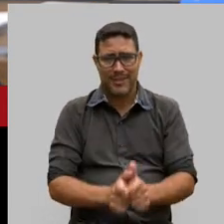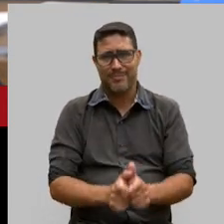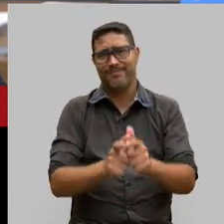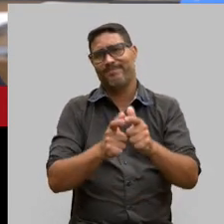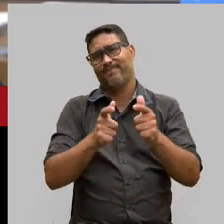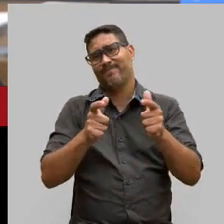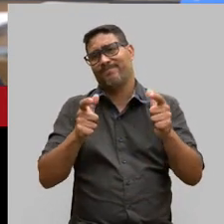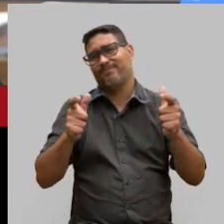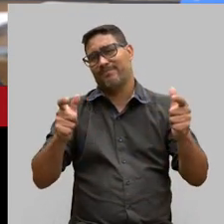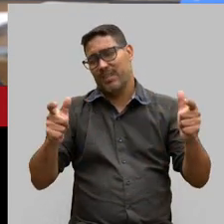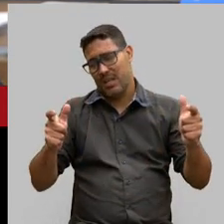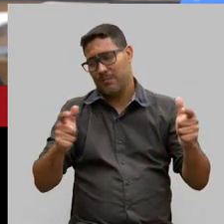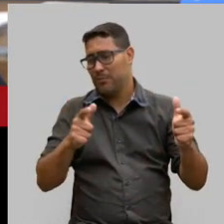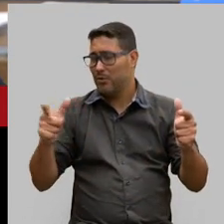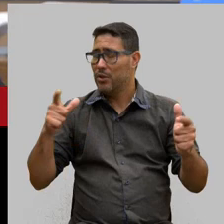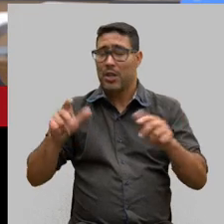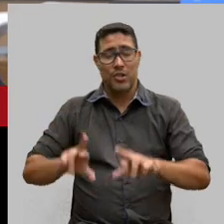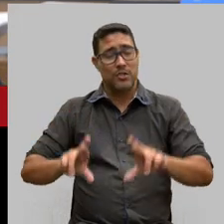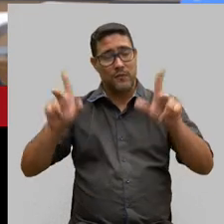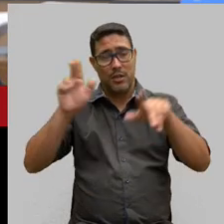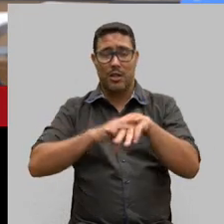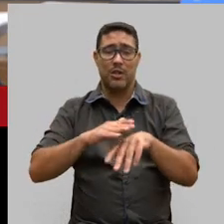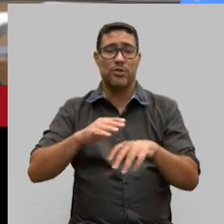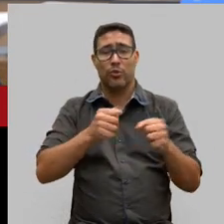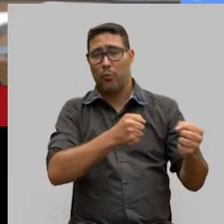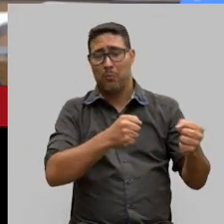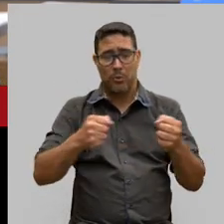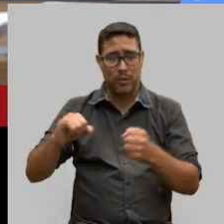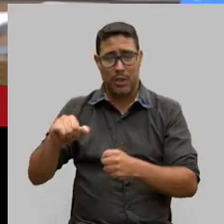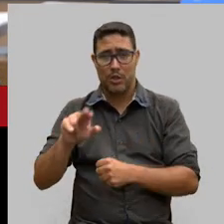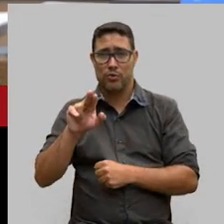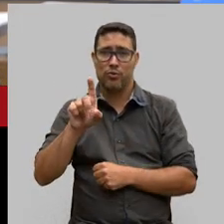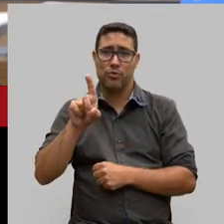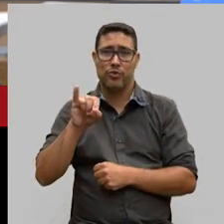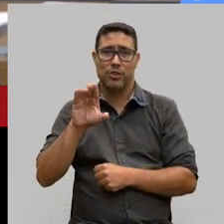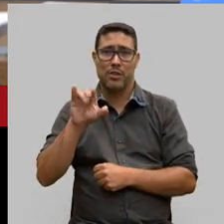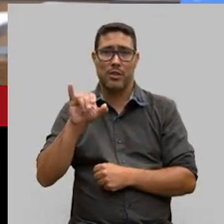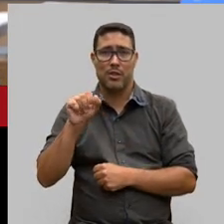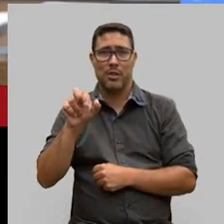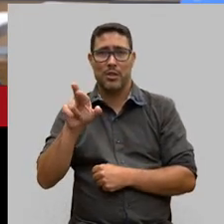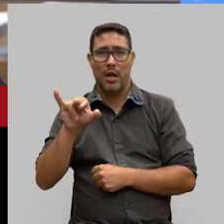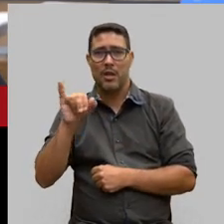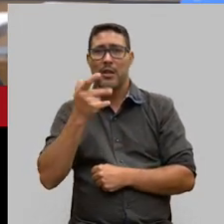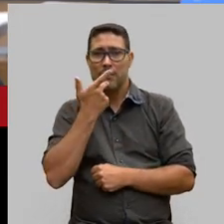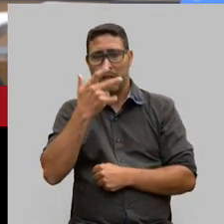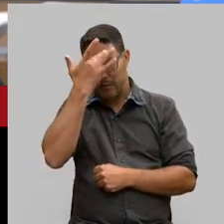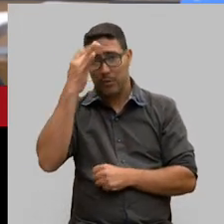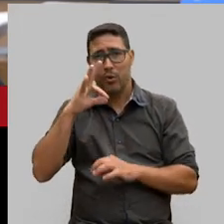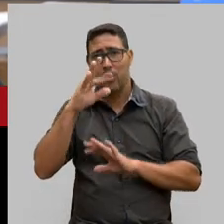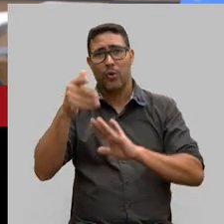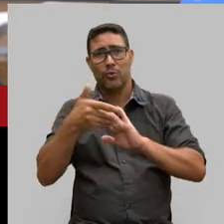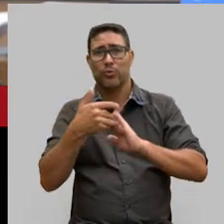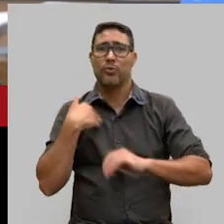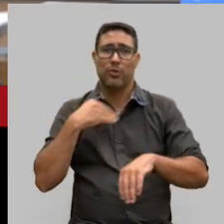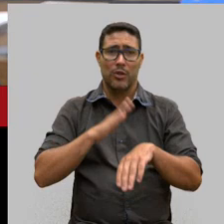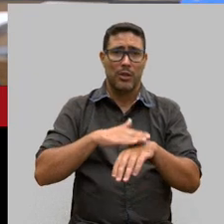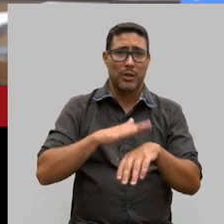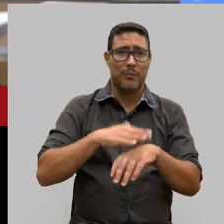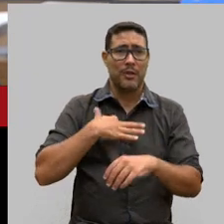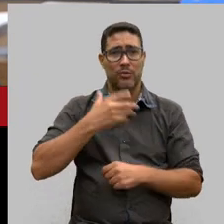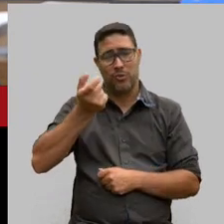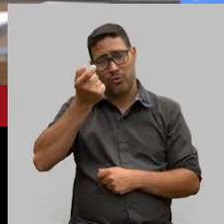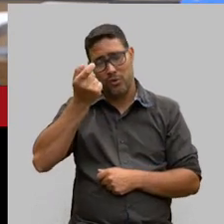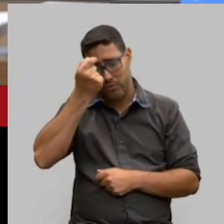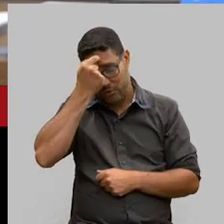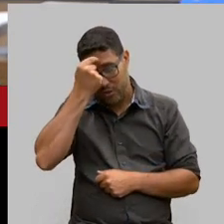Judiciário e a gente tem que fazer com que todas as pessoas e aqui a gente fala da conscientização do autismo né que foi no dia dois a gente tem que